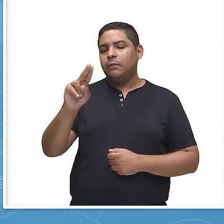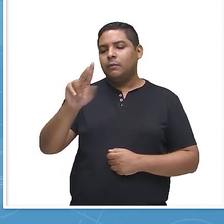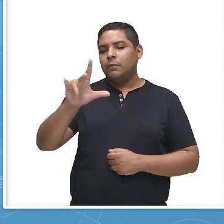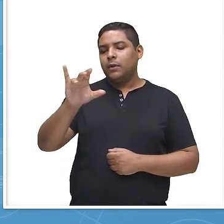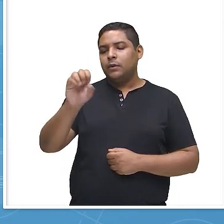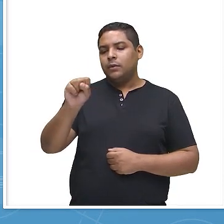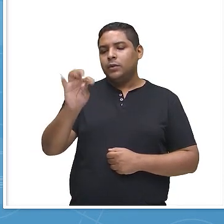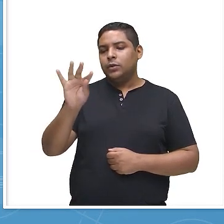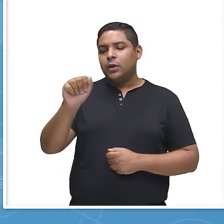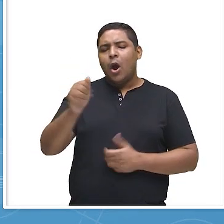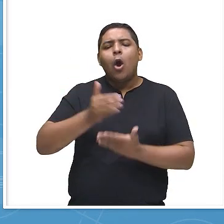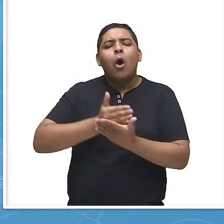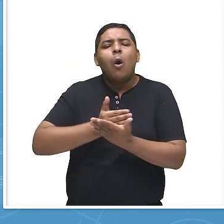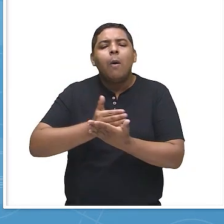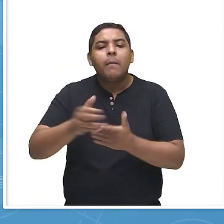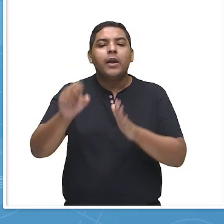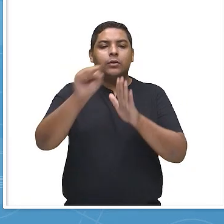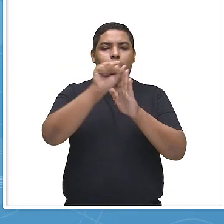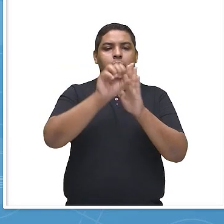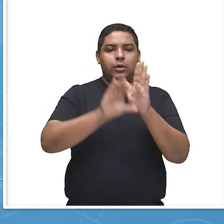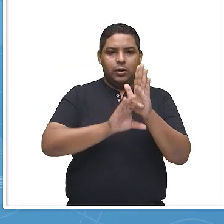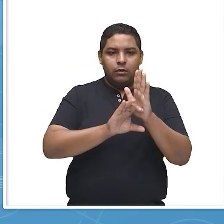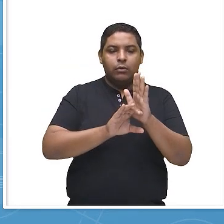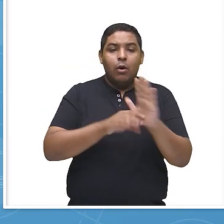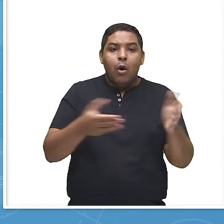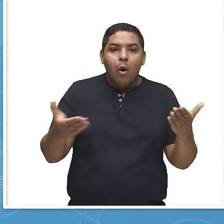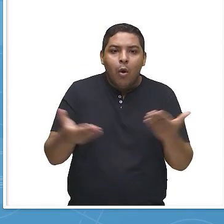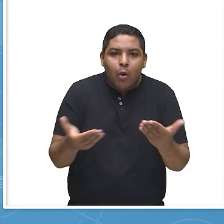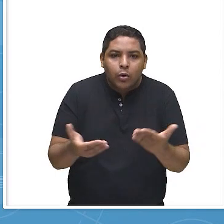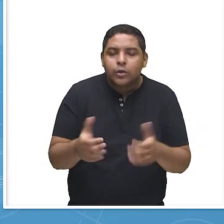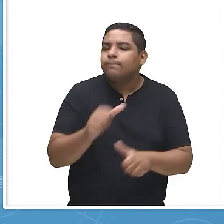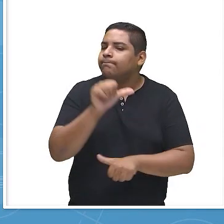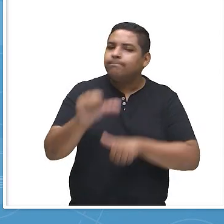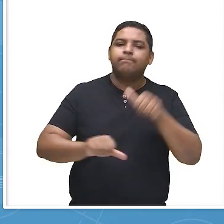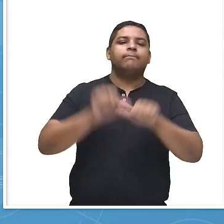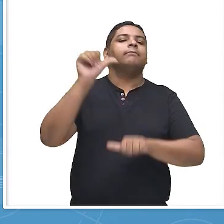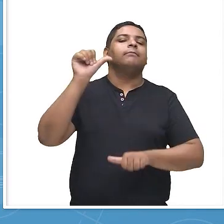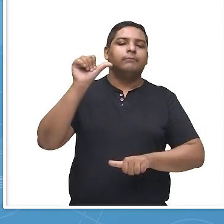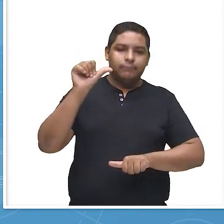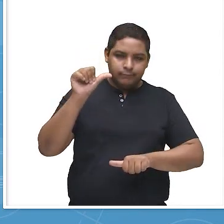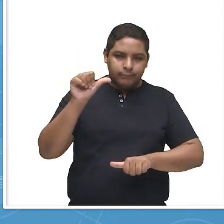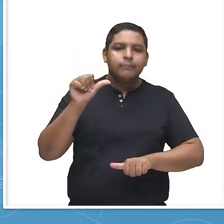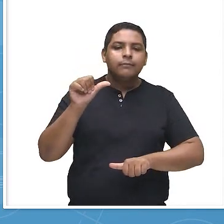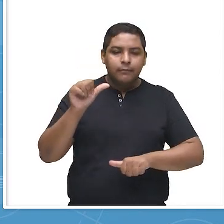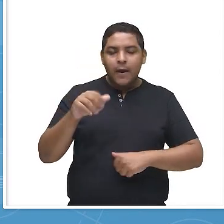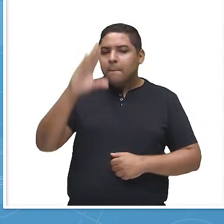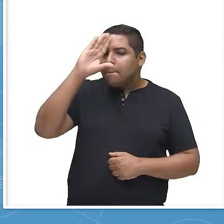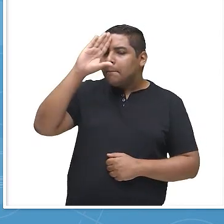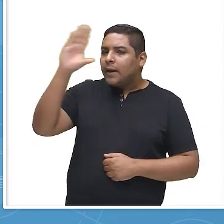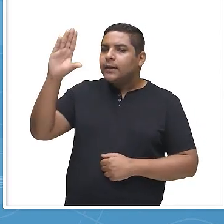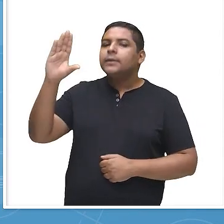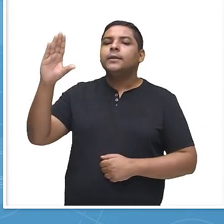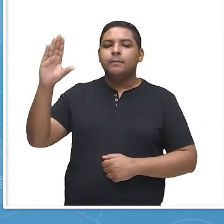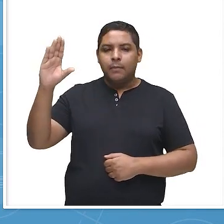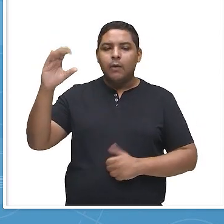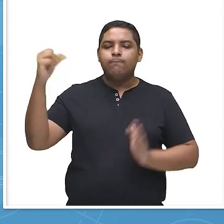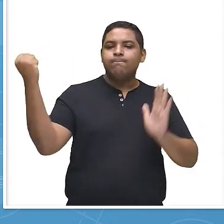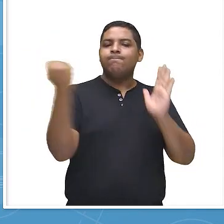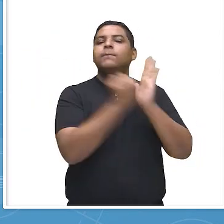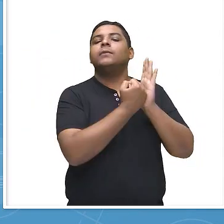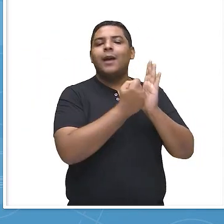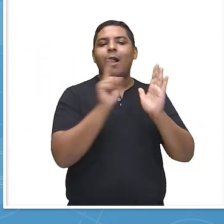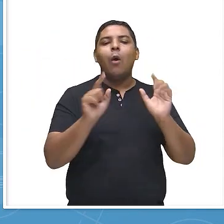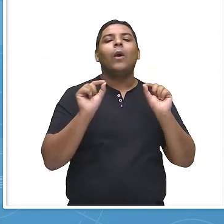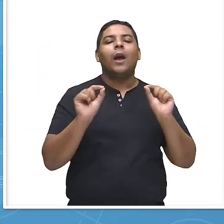no caso. E olha como ela está nos dias de hoje. A principal marca é a transformação